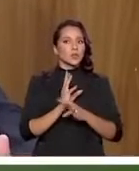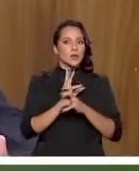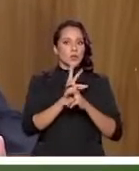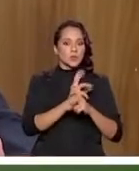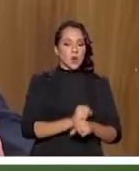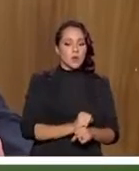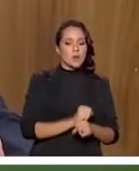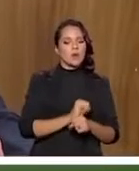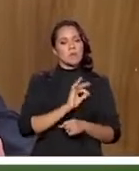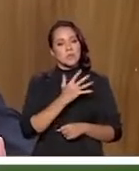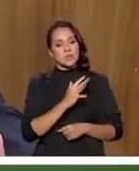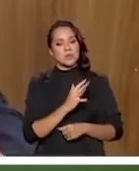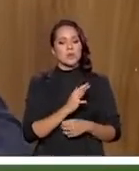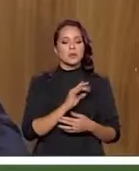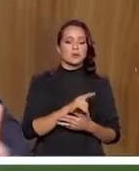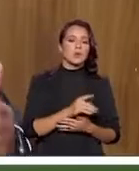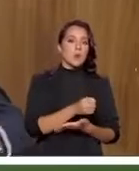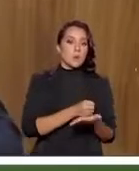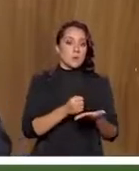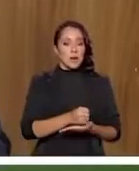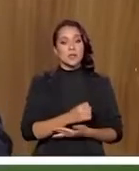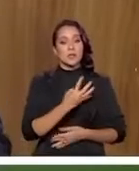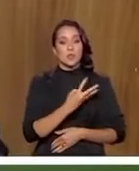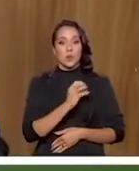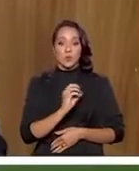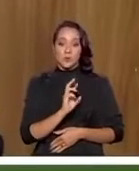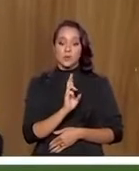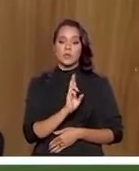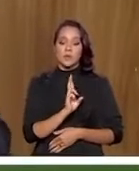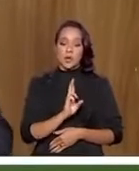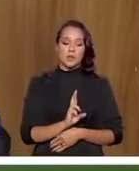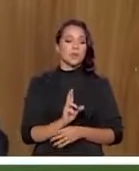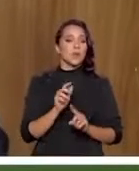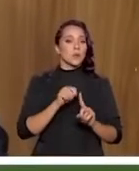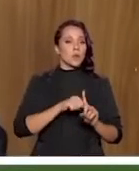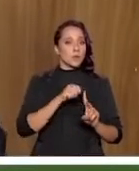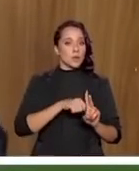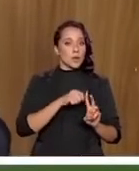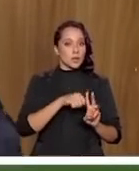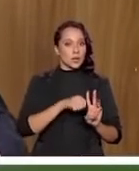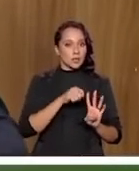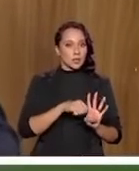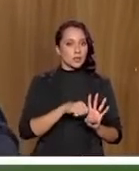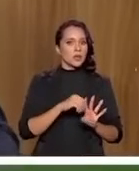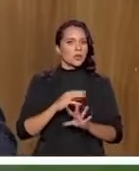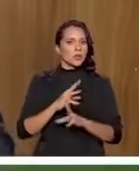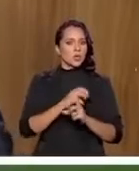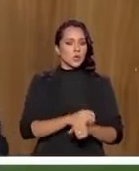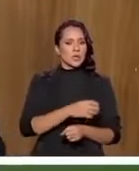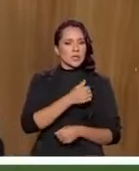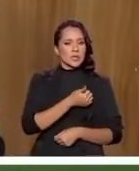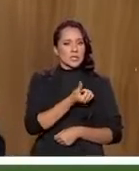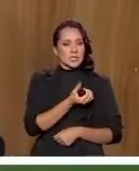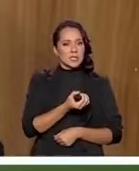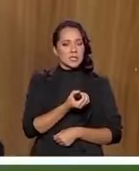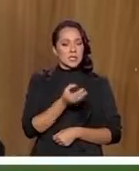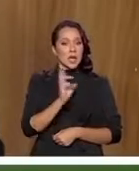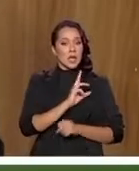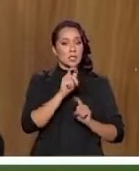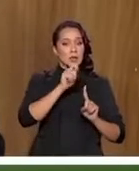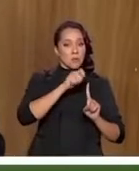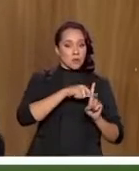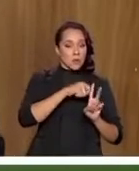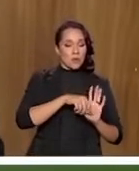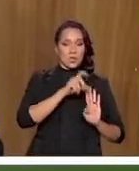a margem consignável em cima de R$ 400 por mês. Isso que dá um total de R$ 160 mês